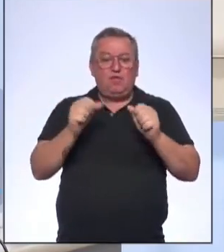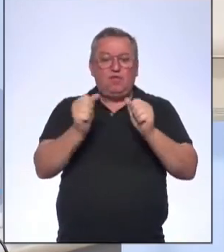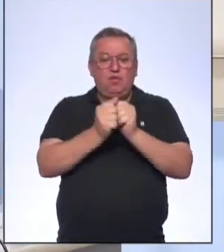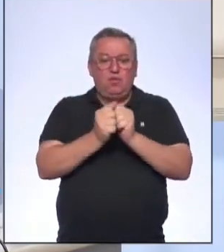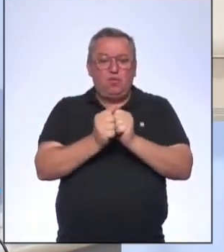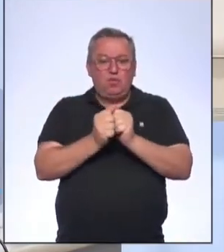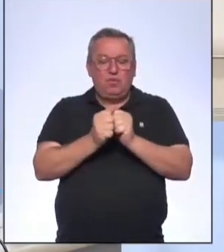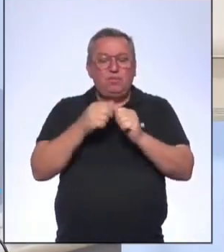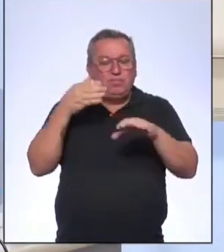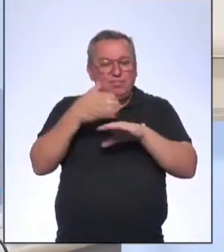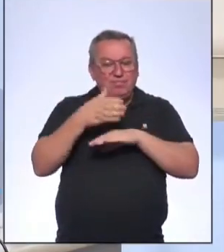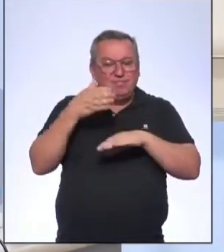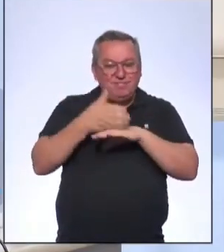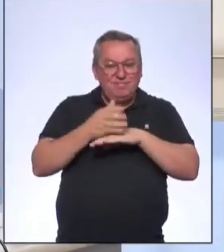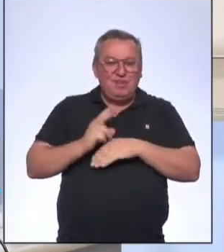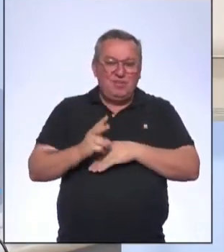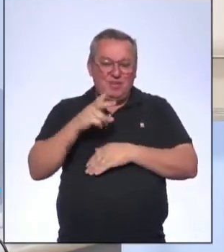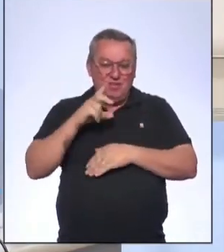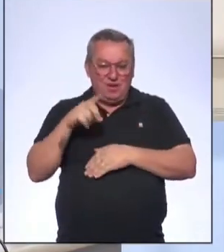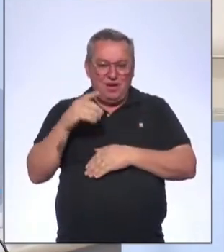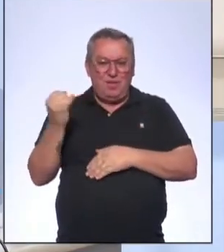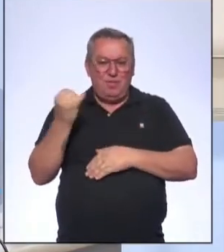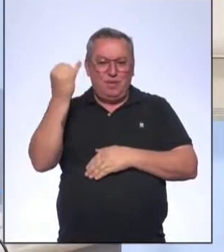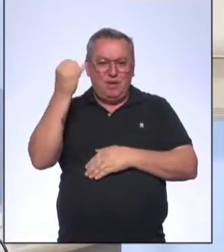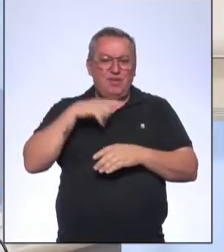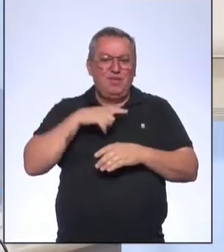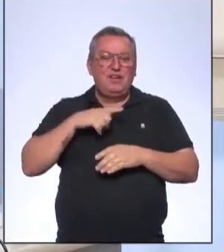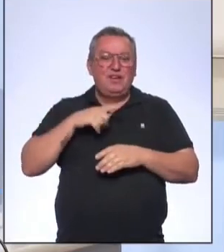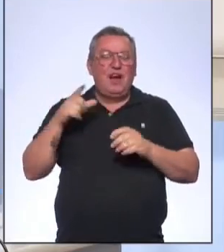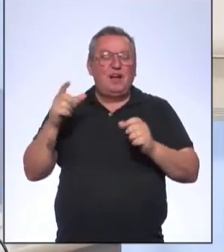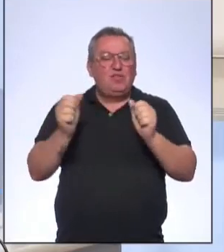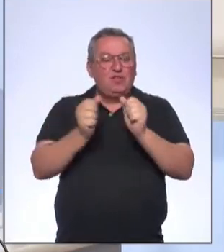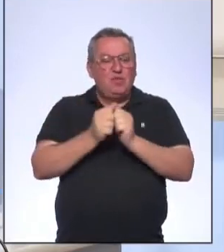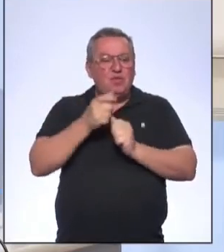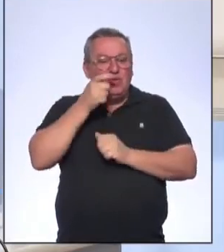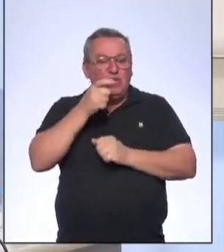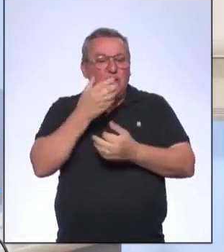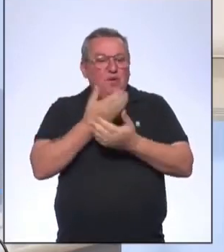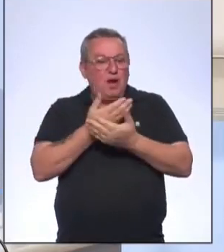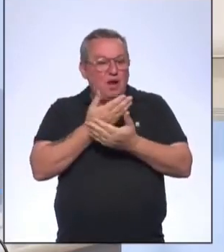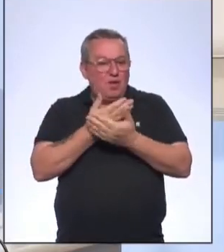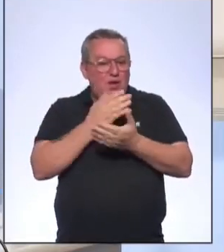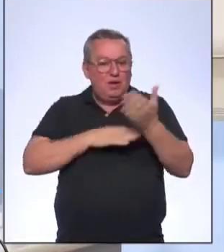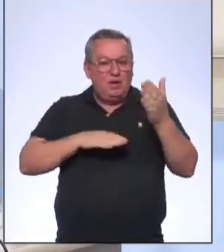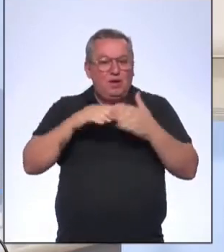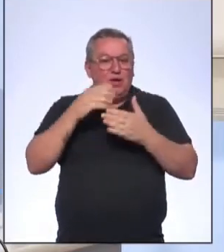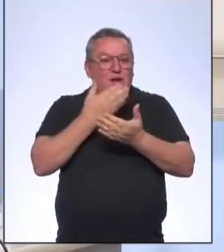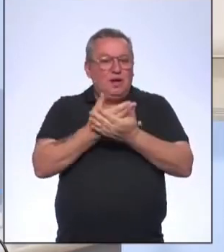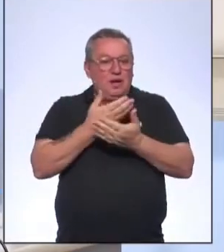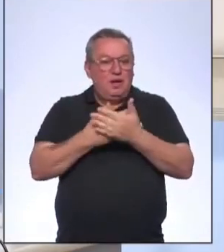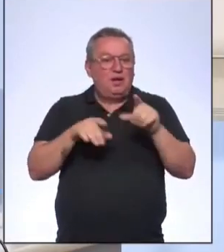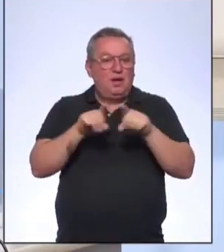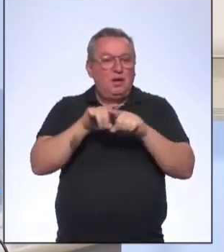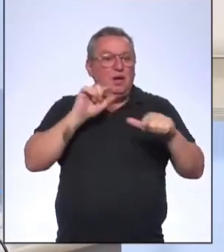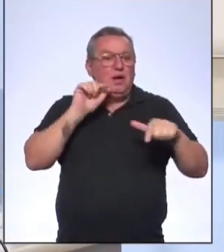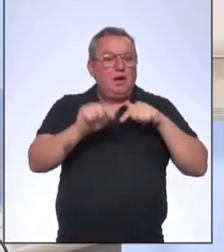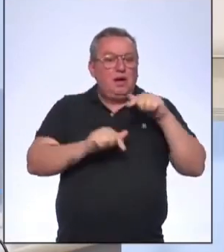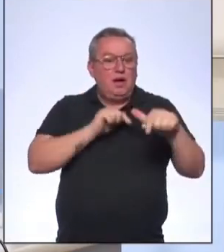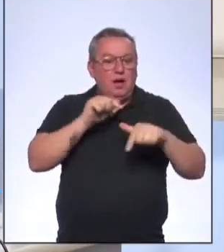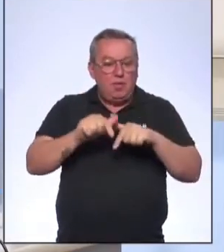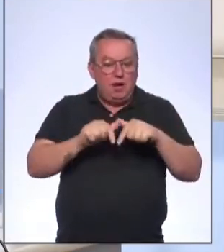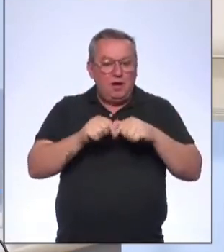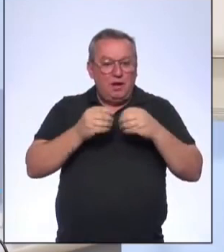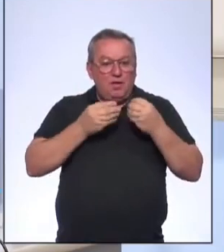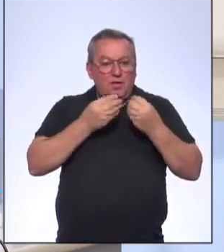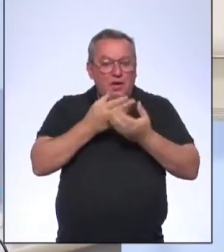participando sempre. E a gente sempre ressalta a importância de estar aqui assistindo às aulas, todas as aulas. A gente trabalha aqui, vou reiterar,